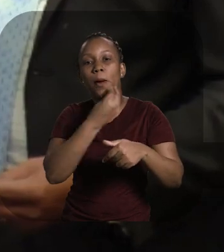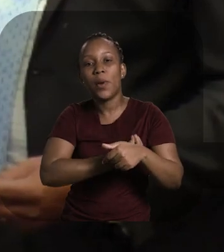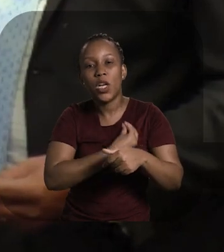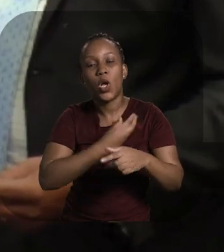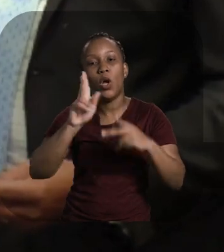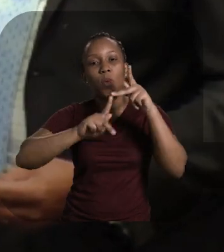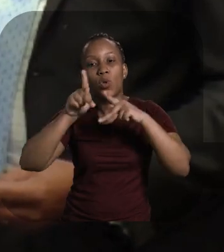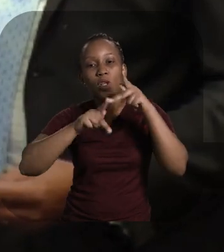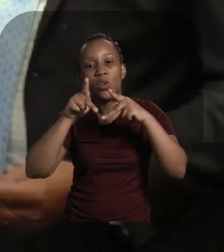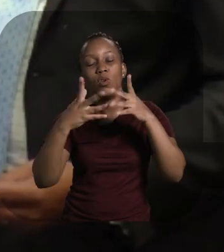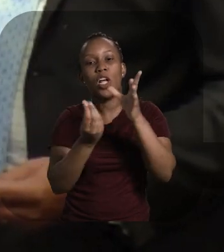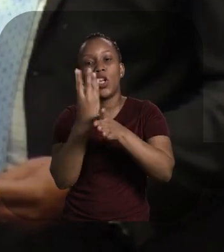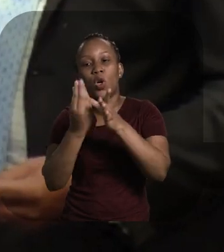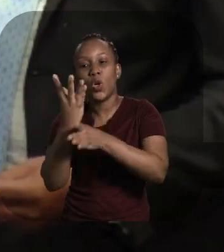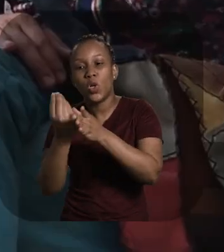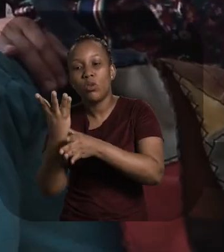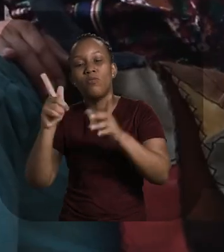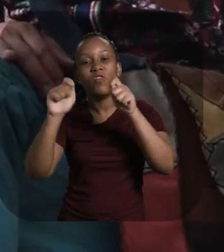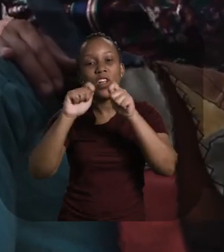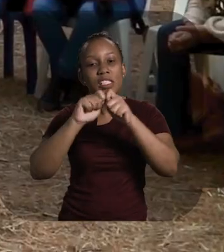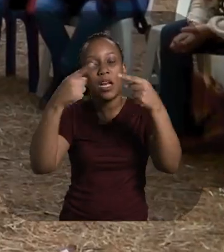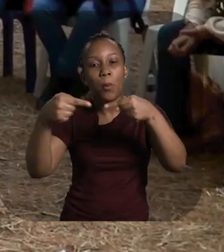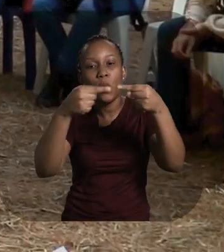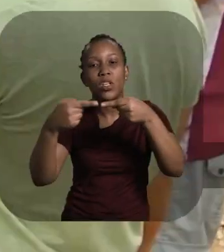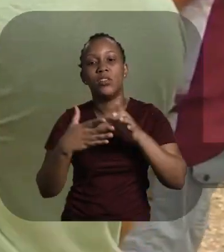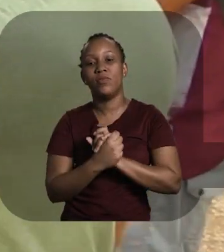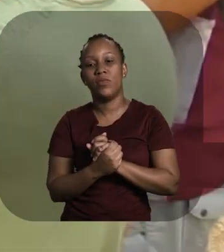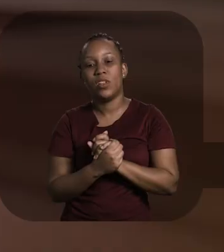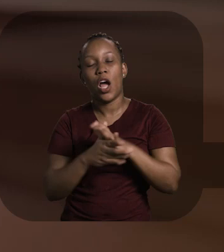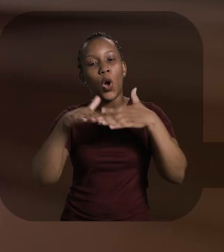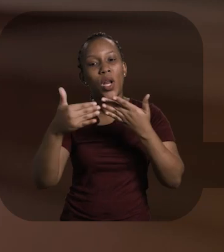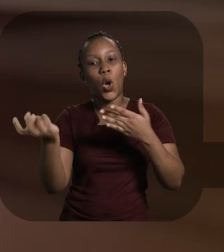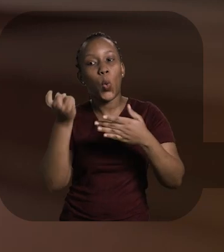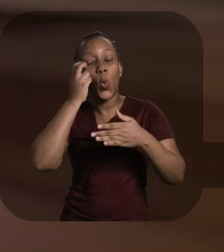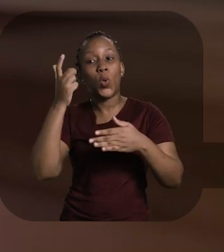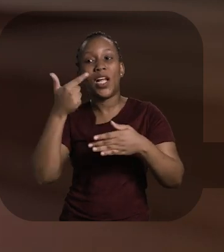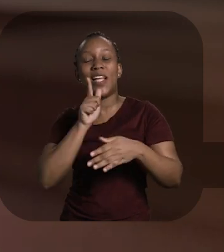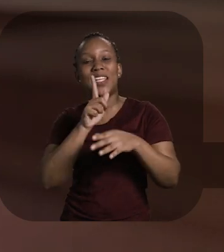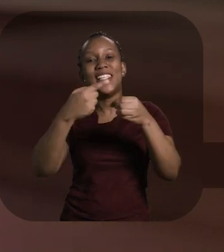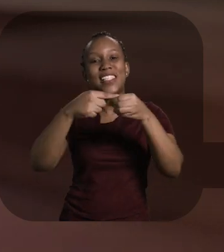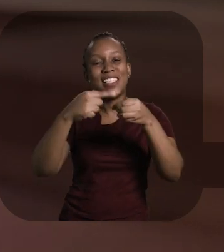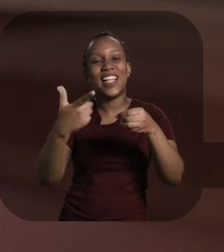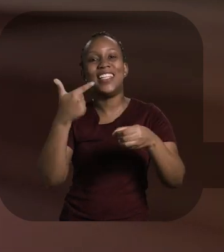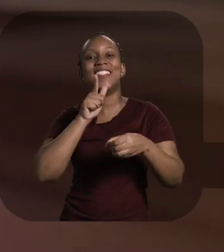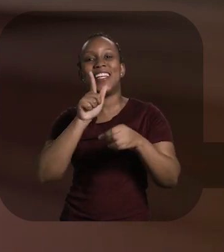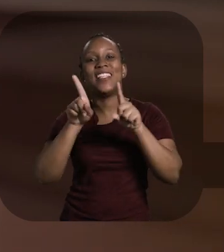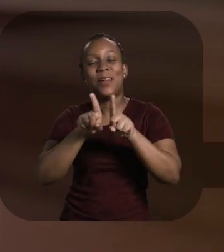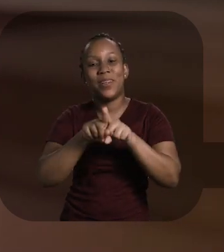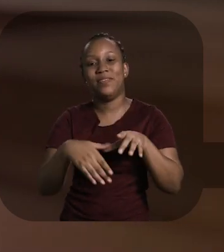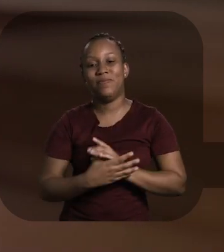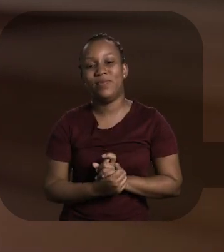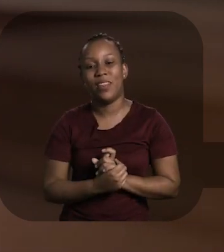garantir a participação popular na formulação e na execução das políticas. Quando a cultura ganha, quem ganha é